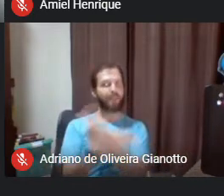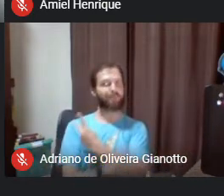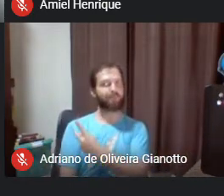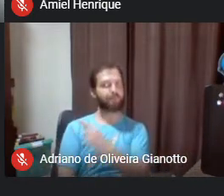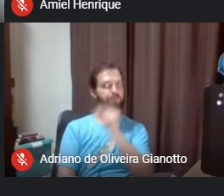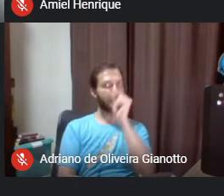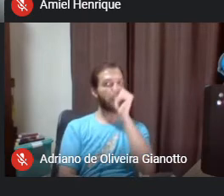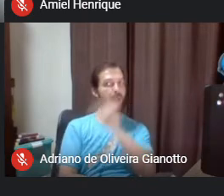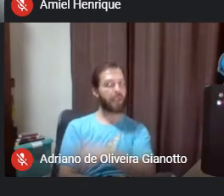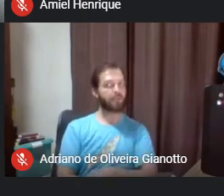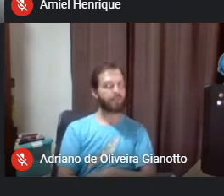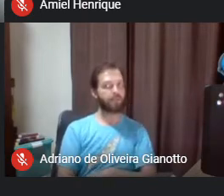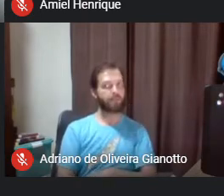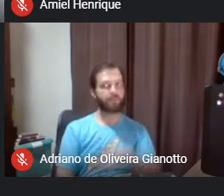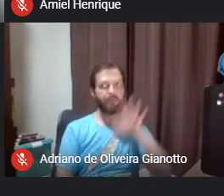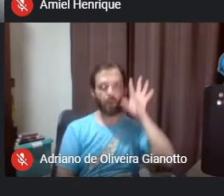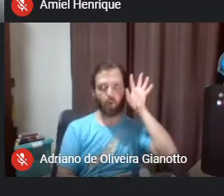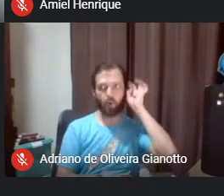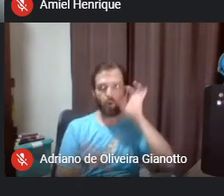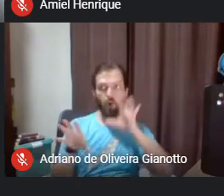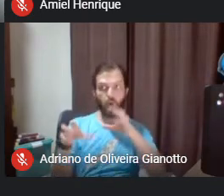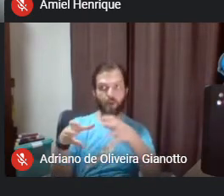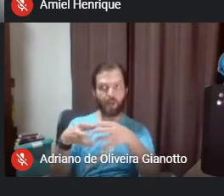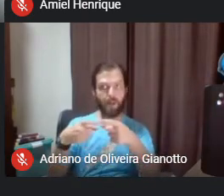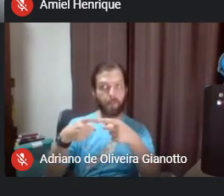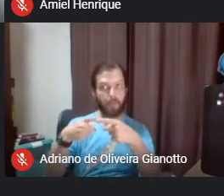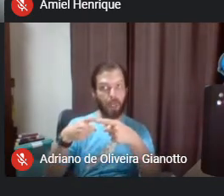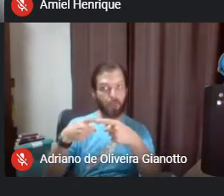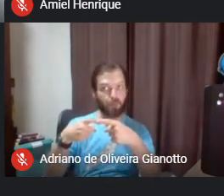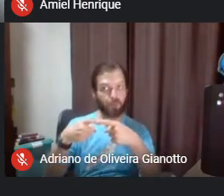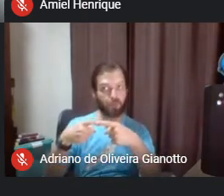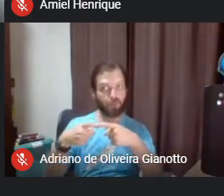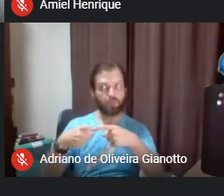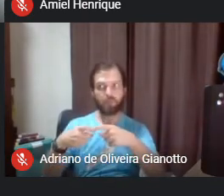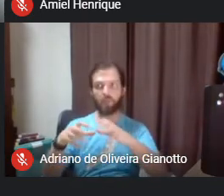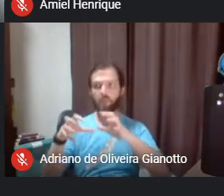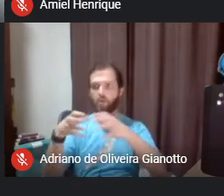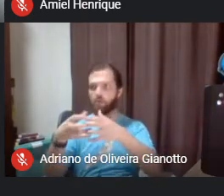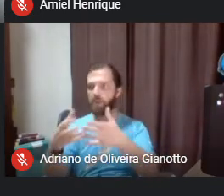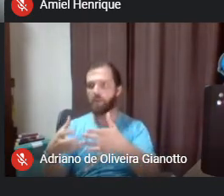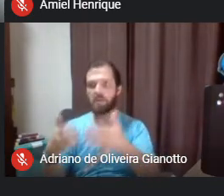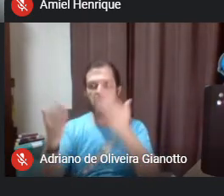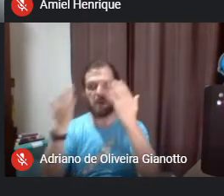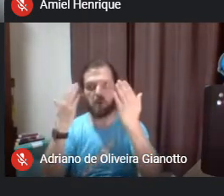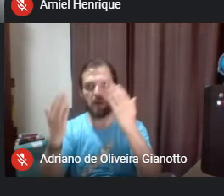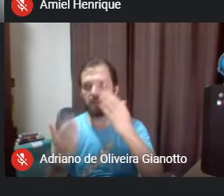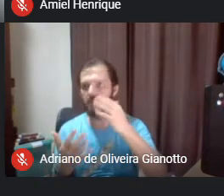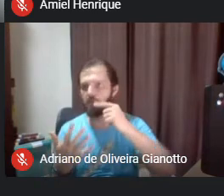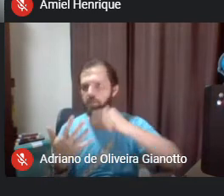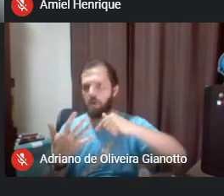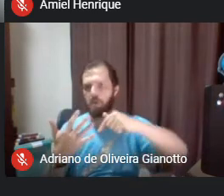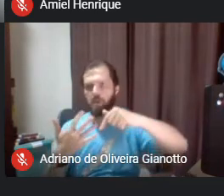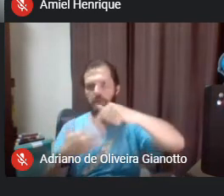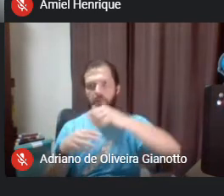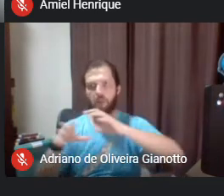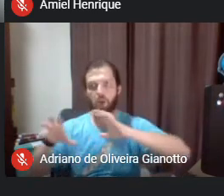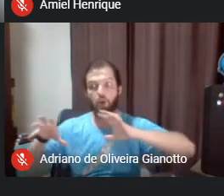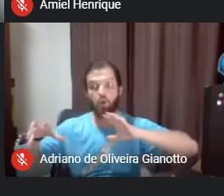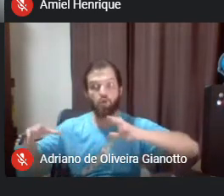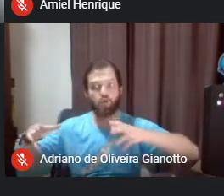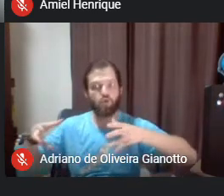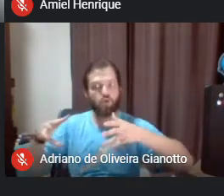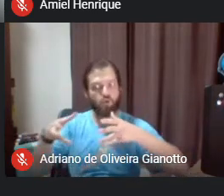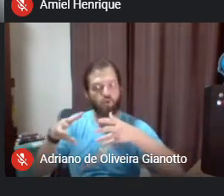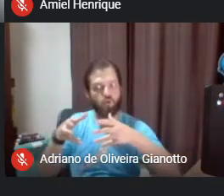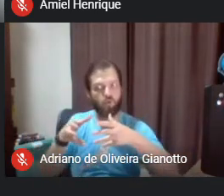foi difundido no mundo inteiro. Mas aconteceu algo negativo. O pessoal da área médica, os